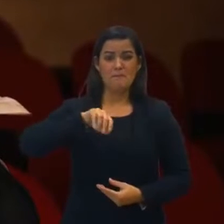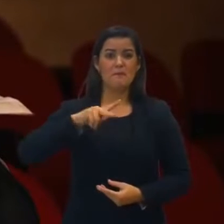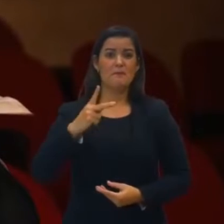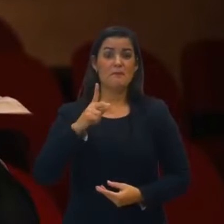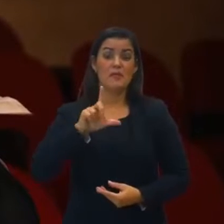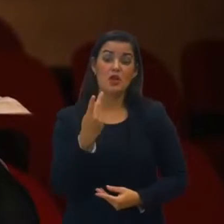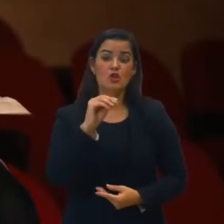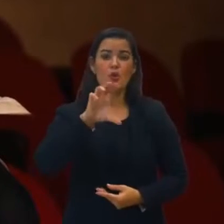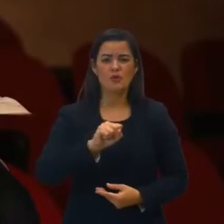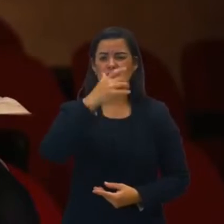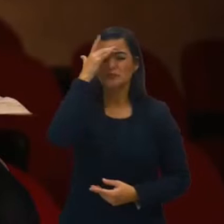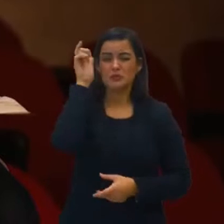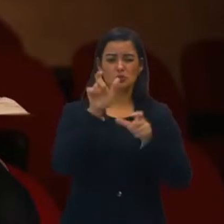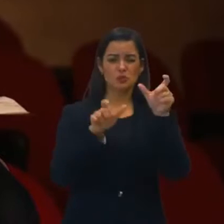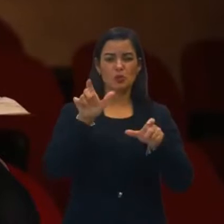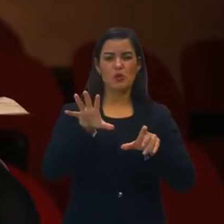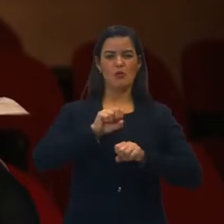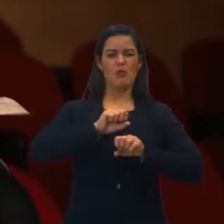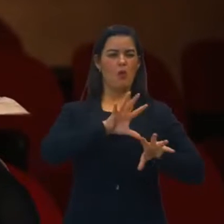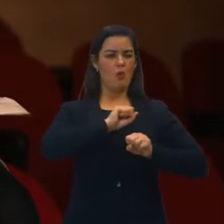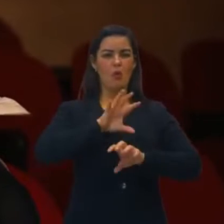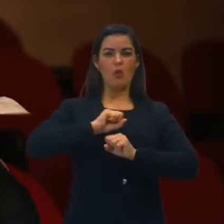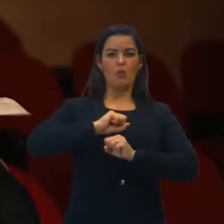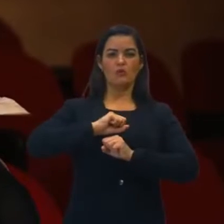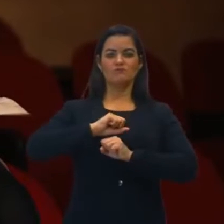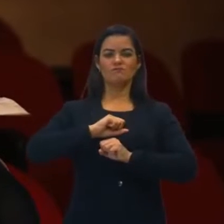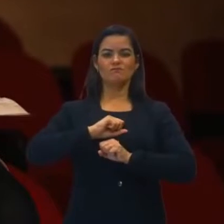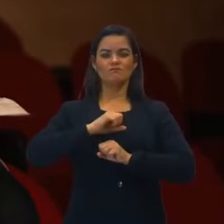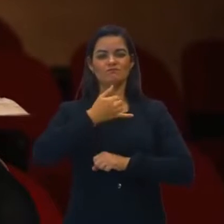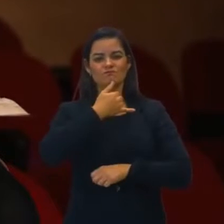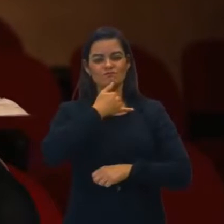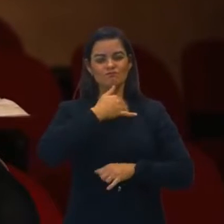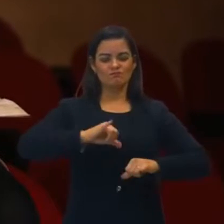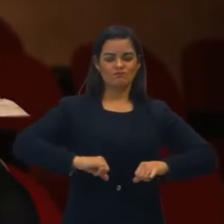Há dor, há lágrimas, há luto.